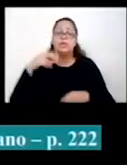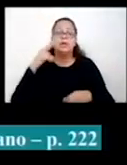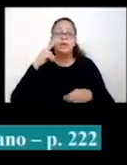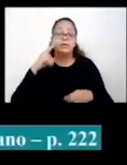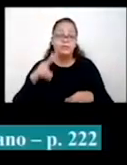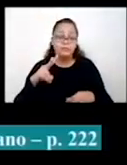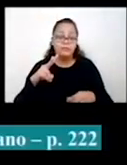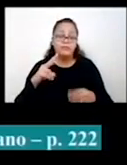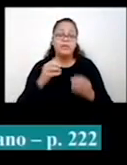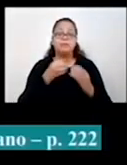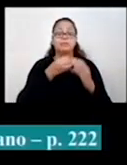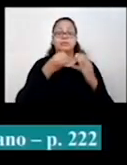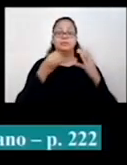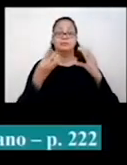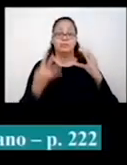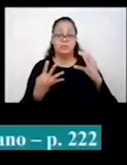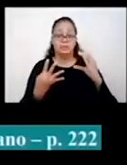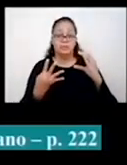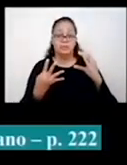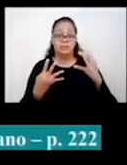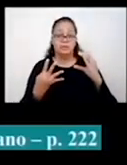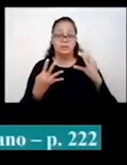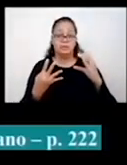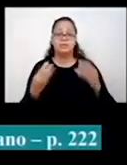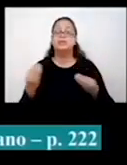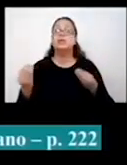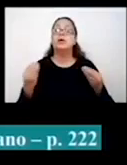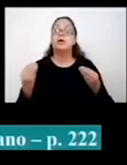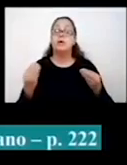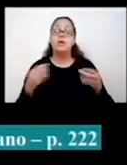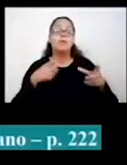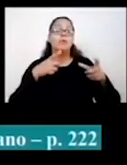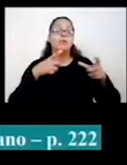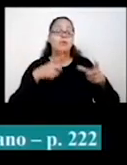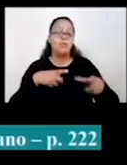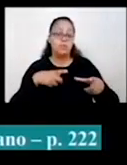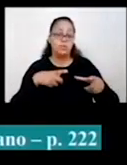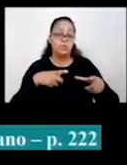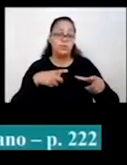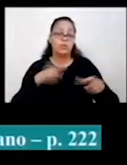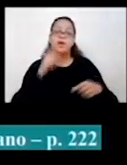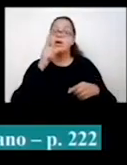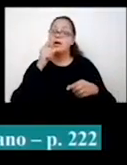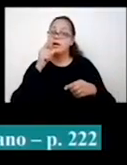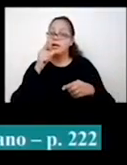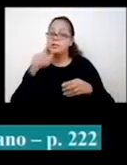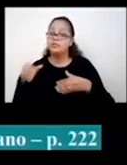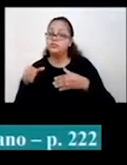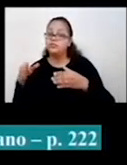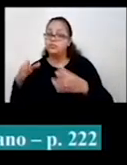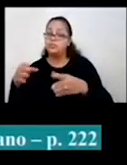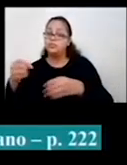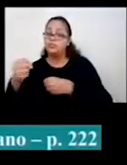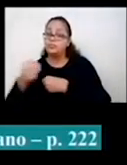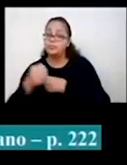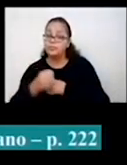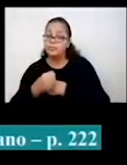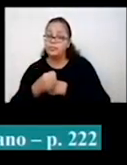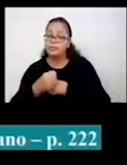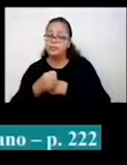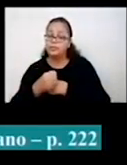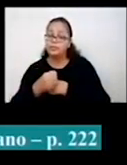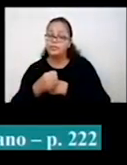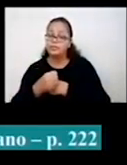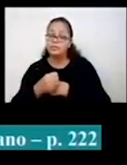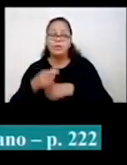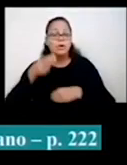vê alguns aspectos em comum, né, como o sítio, né, o lugar, né, um porto fluvial às margens de um rio. No